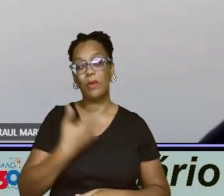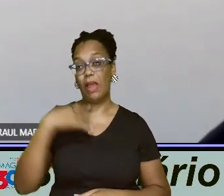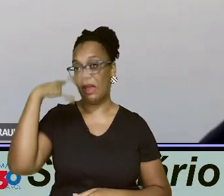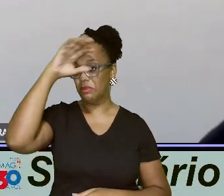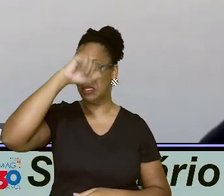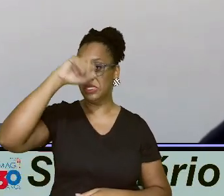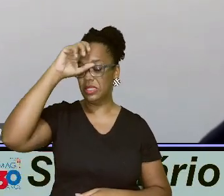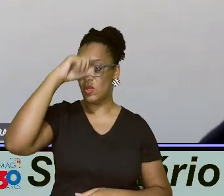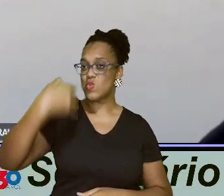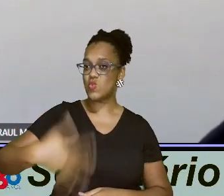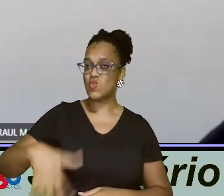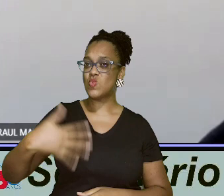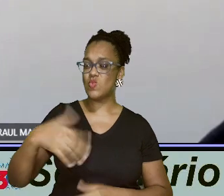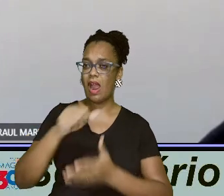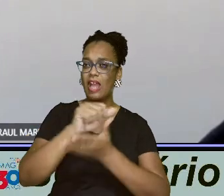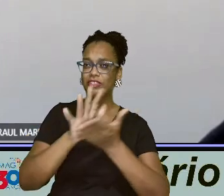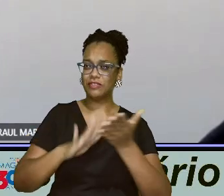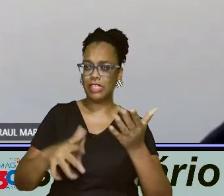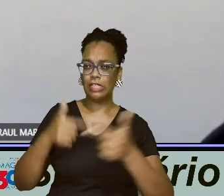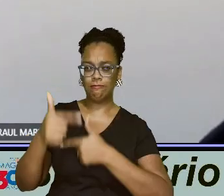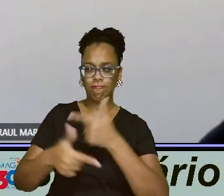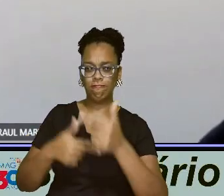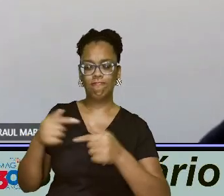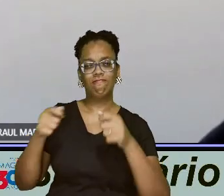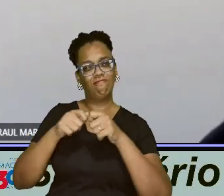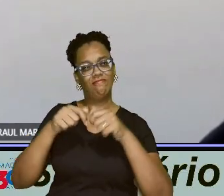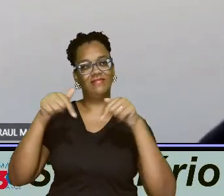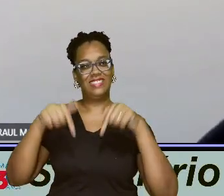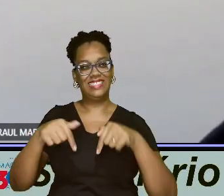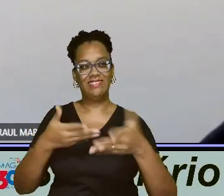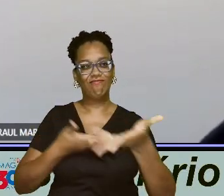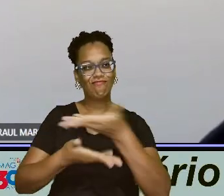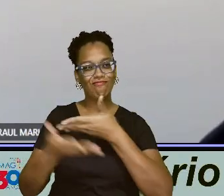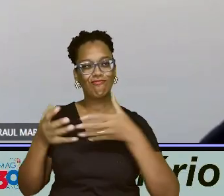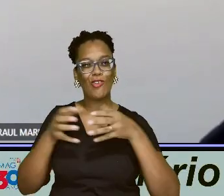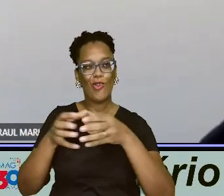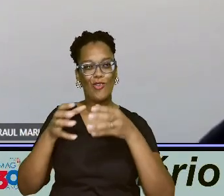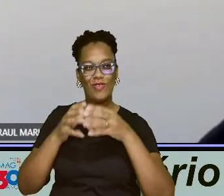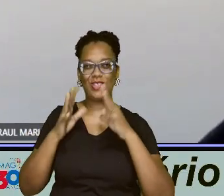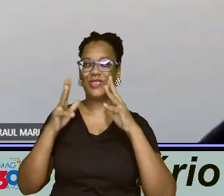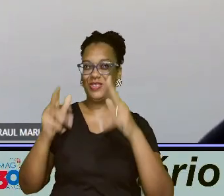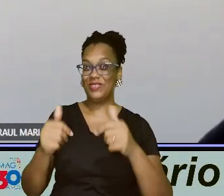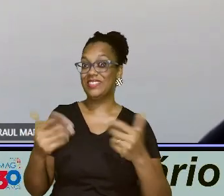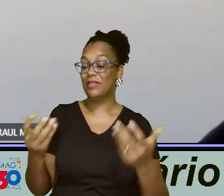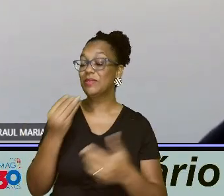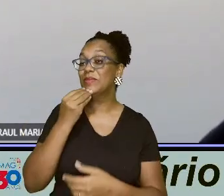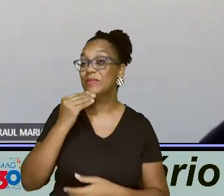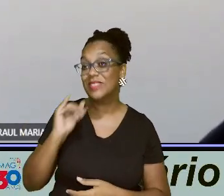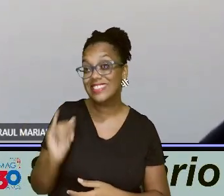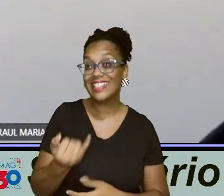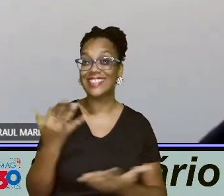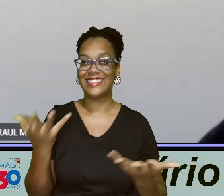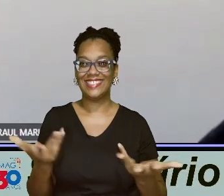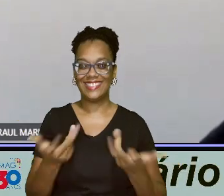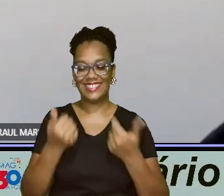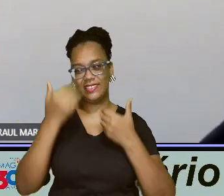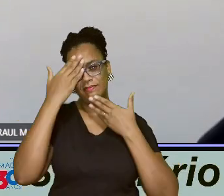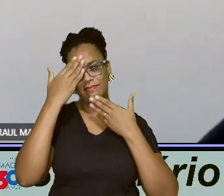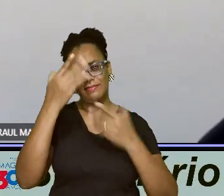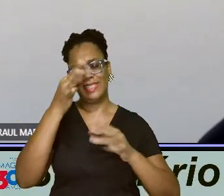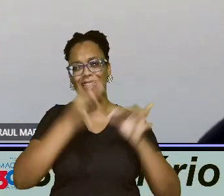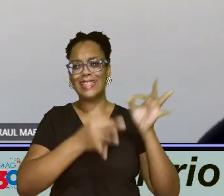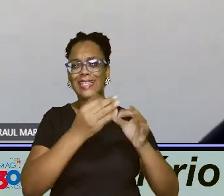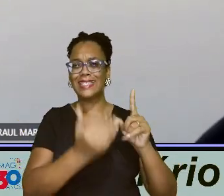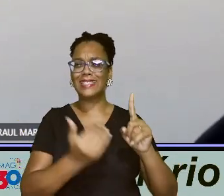as atividades que nós fizemos aqui, com a convivência de todos. Então, foi uma oportunidade ímpar. Agradeço ao desembargador Lunardelli